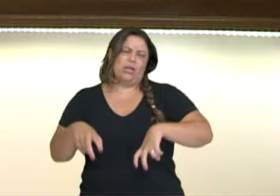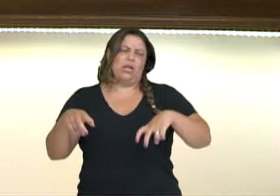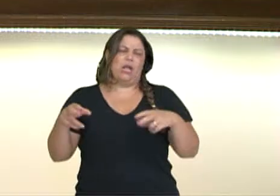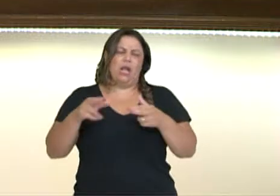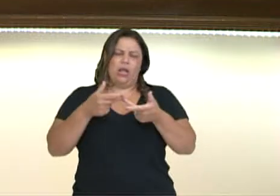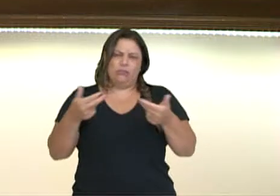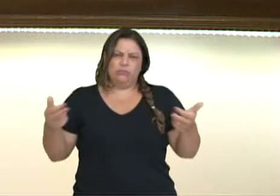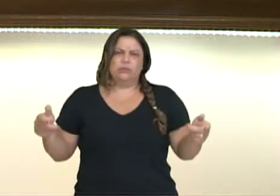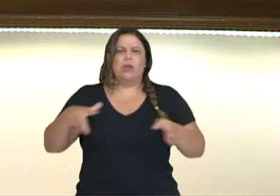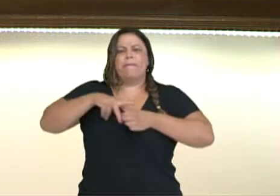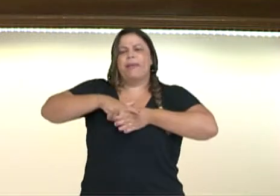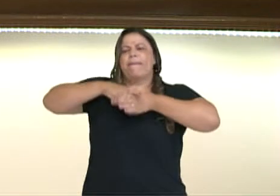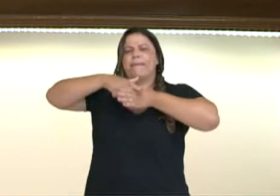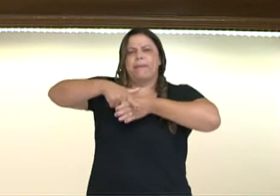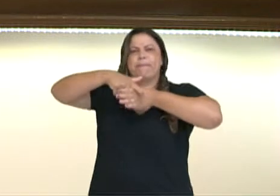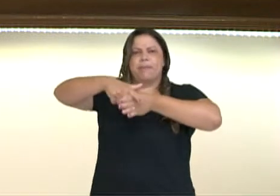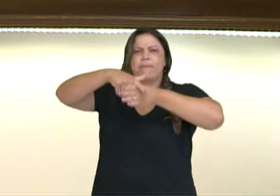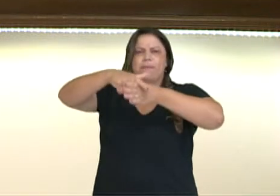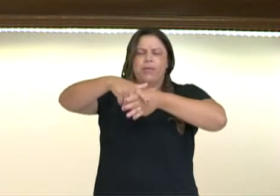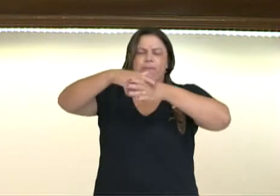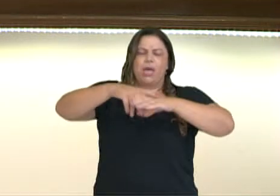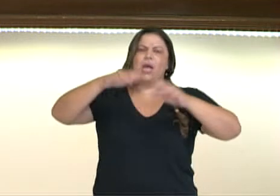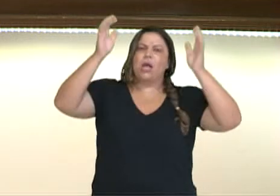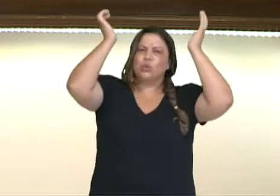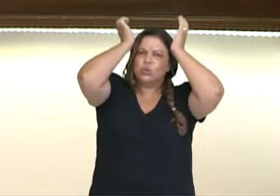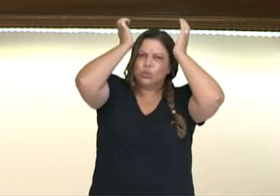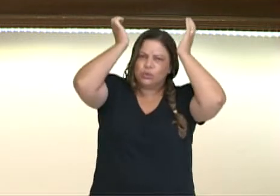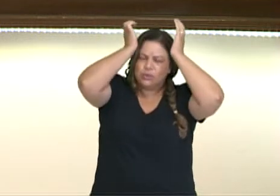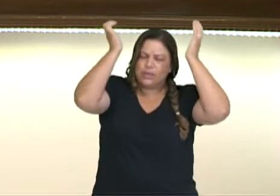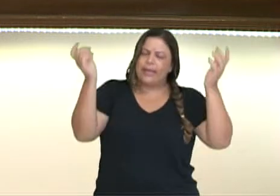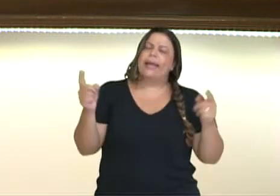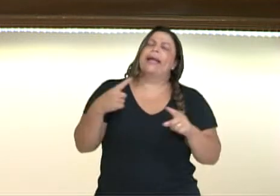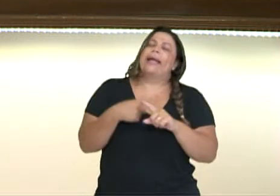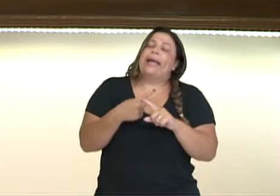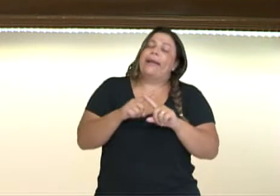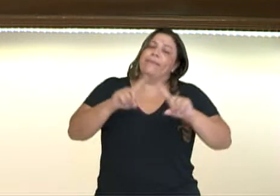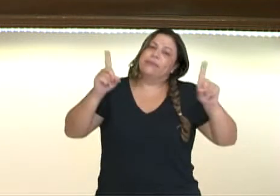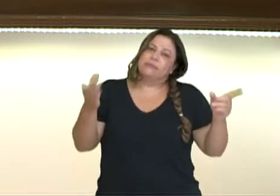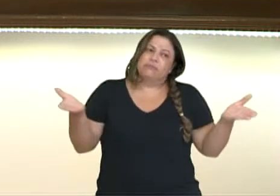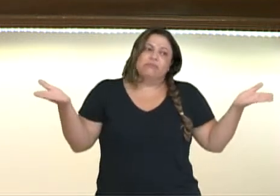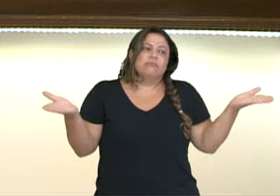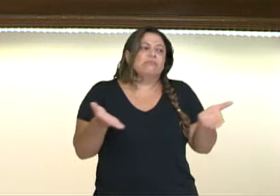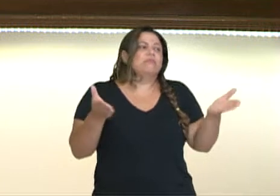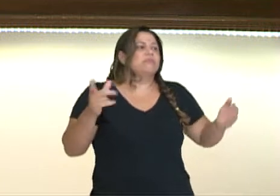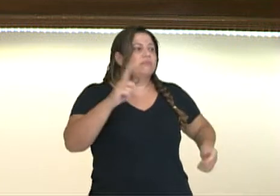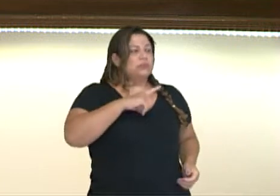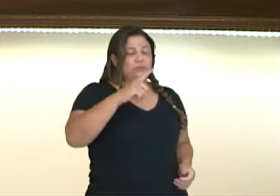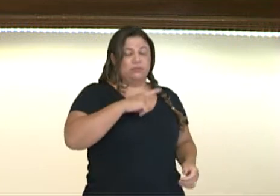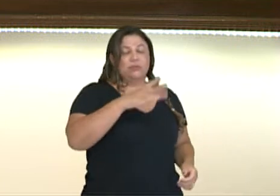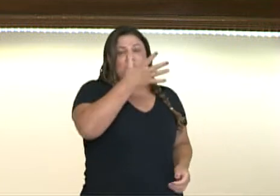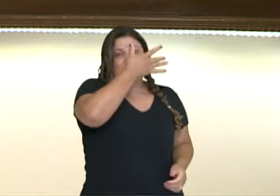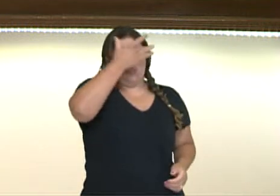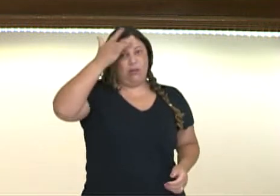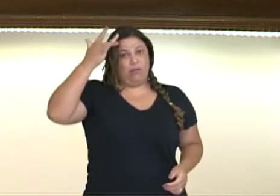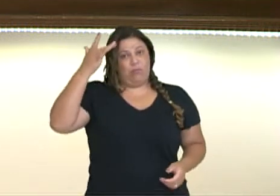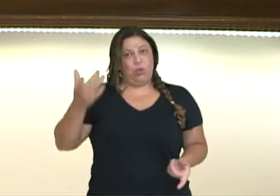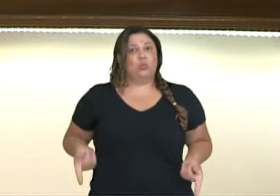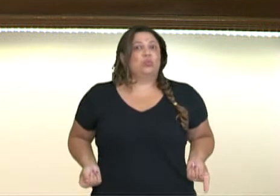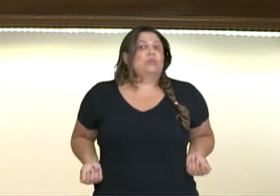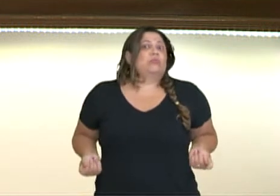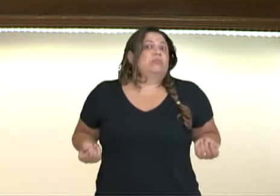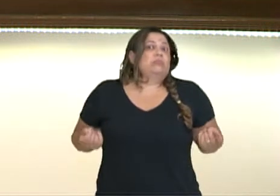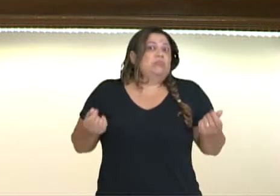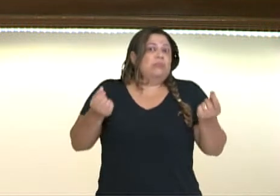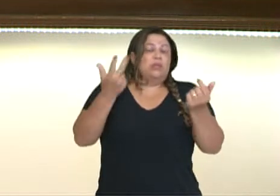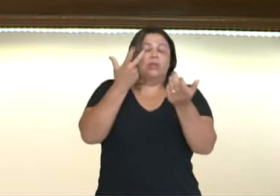os cavaleiros, tinha a monarquia e o clero. Agora você tem pessoas ganhando muito dinheiro com a venda e